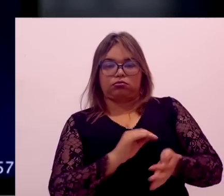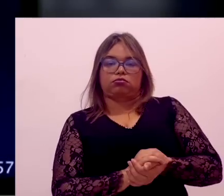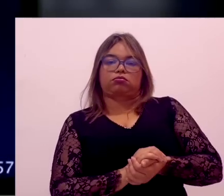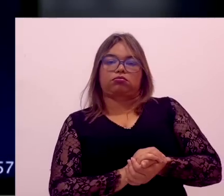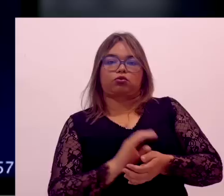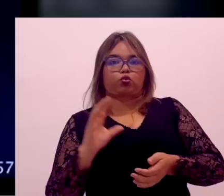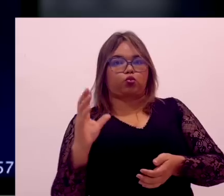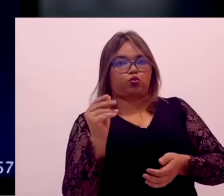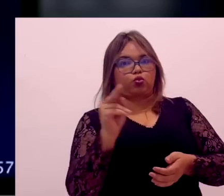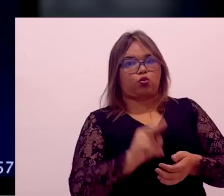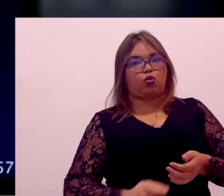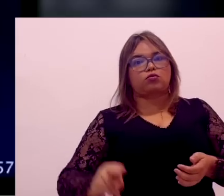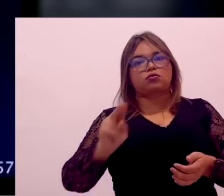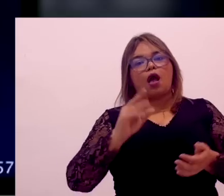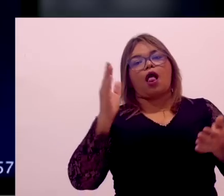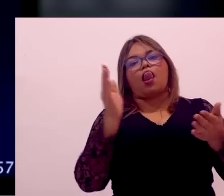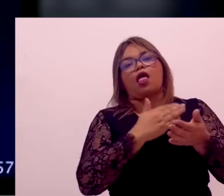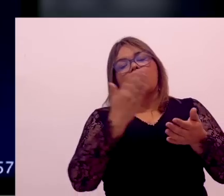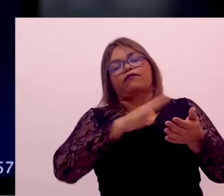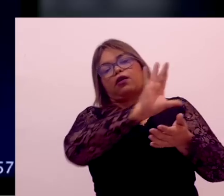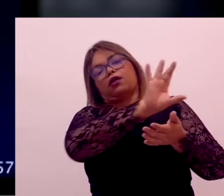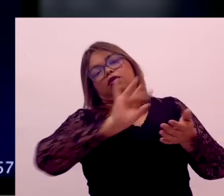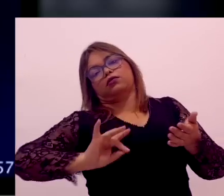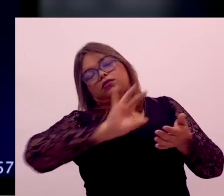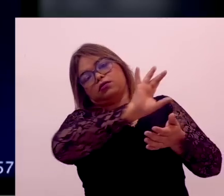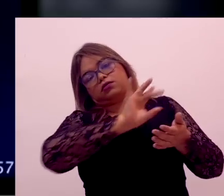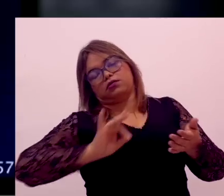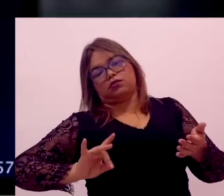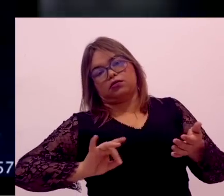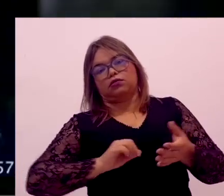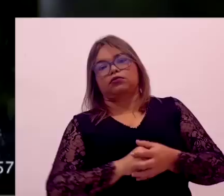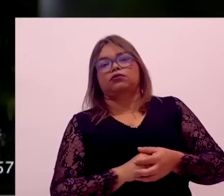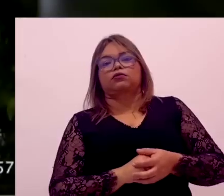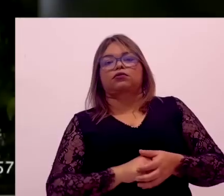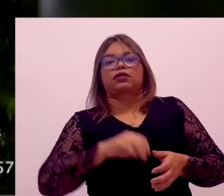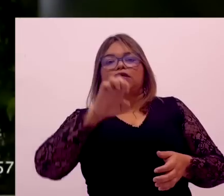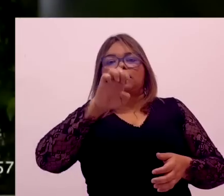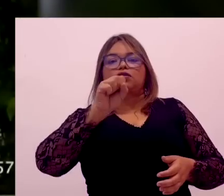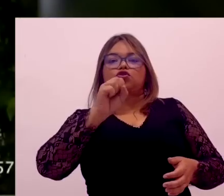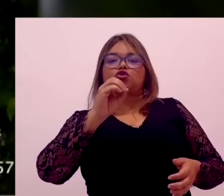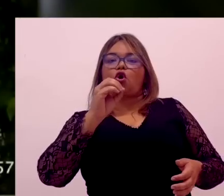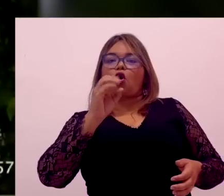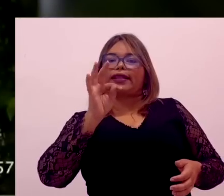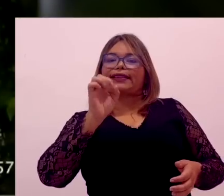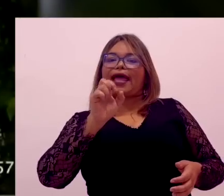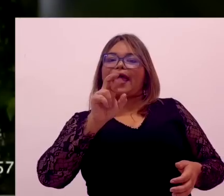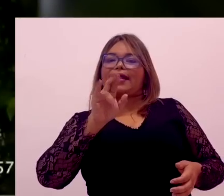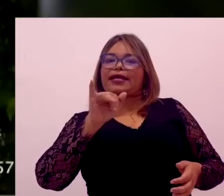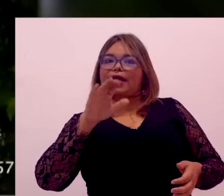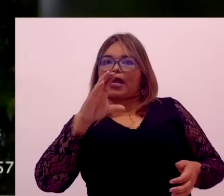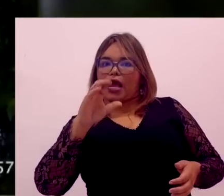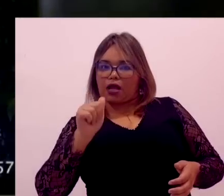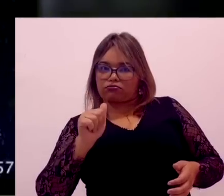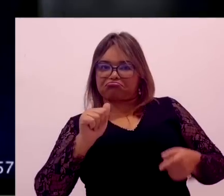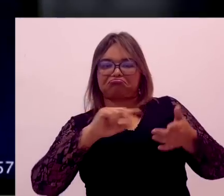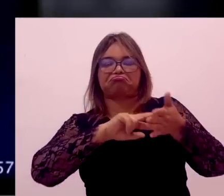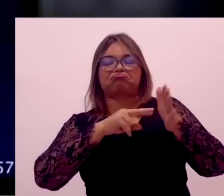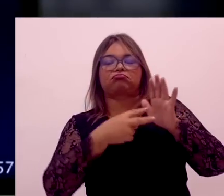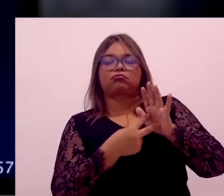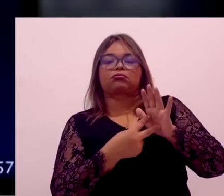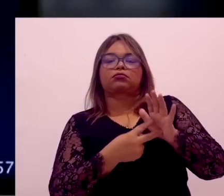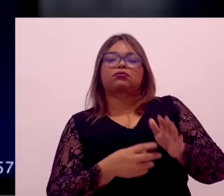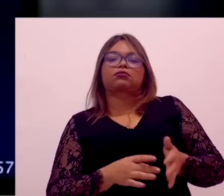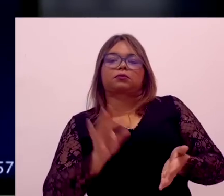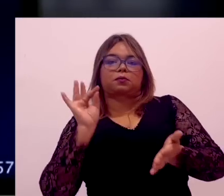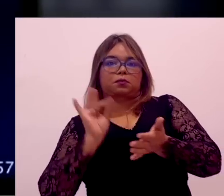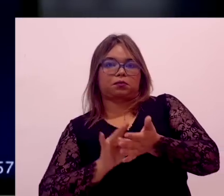e exotéricas. O significado esotérico era o verdadeiro, o significado original, compreendido